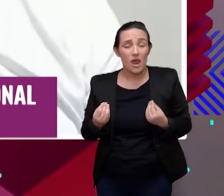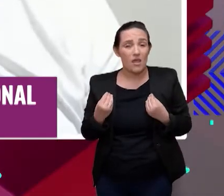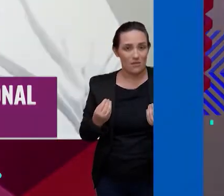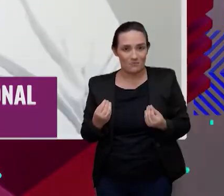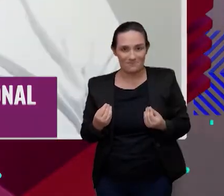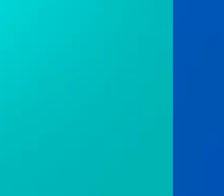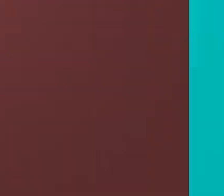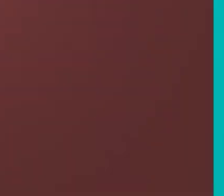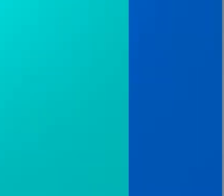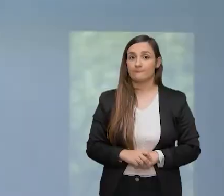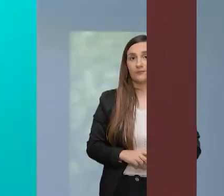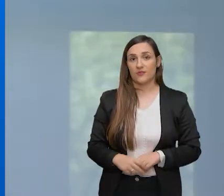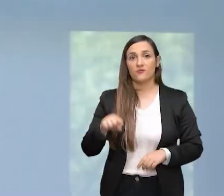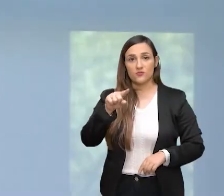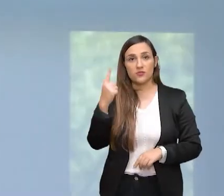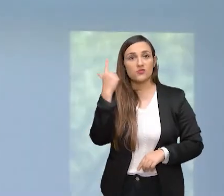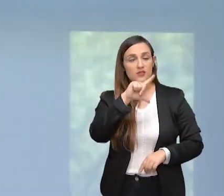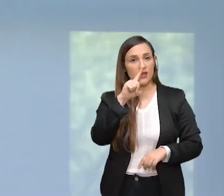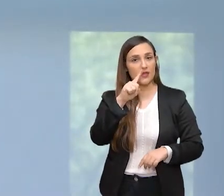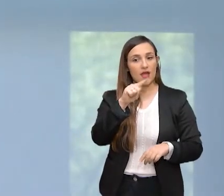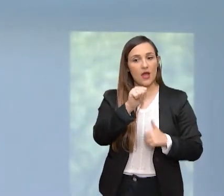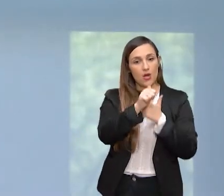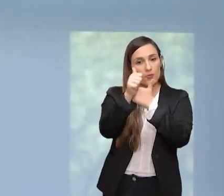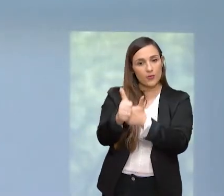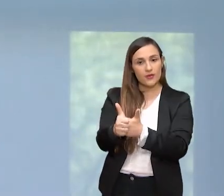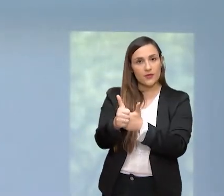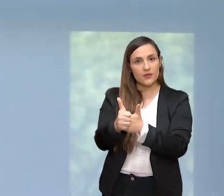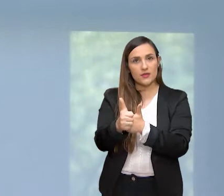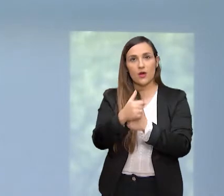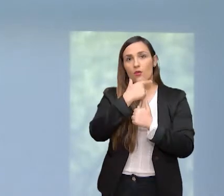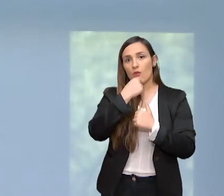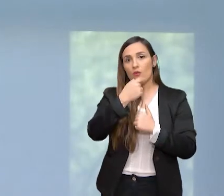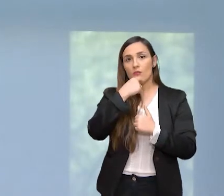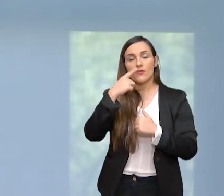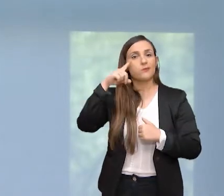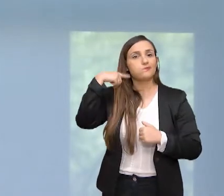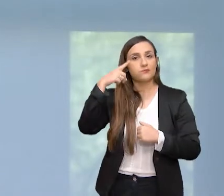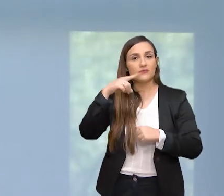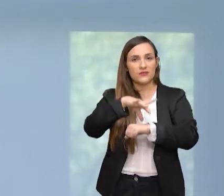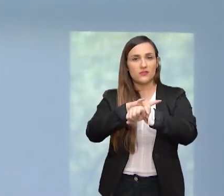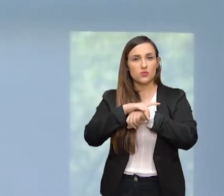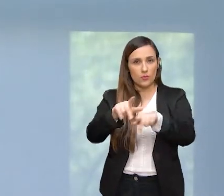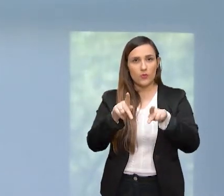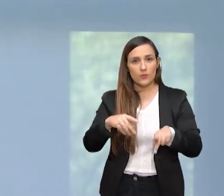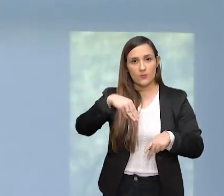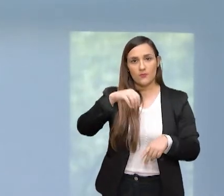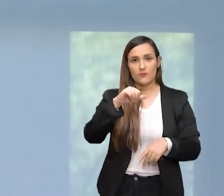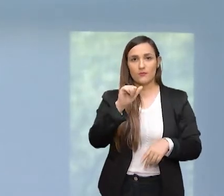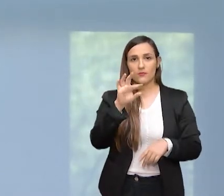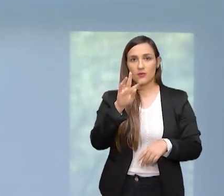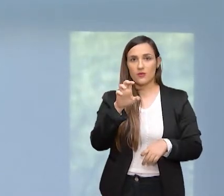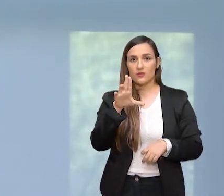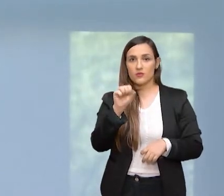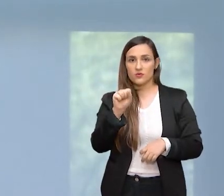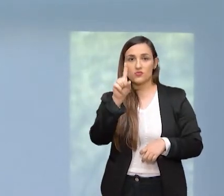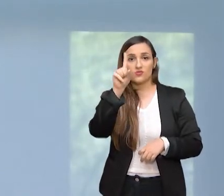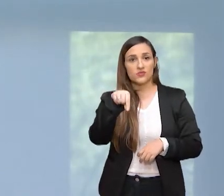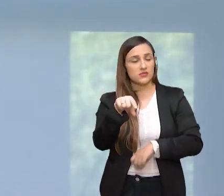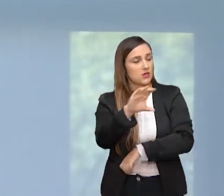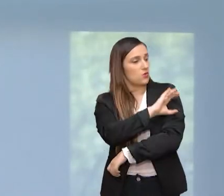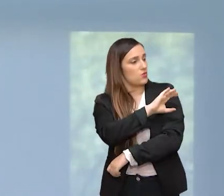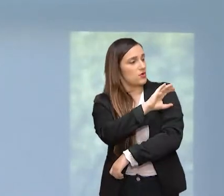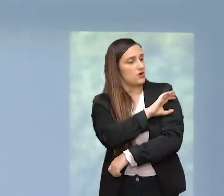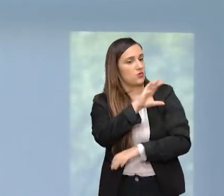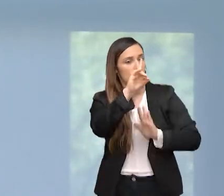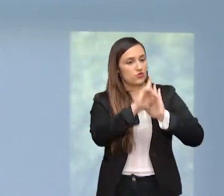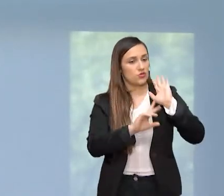a aceitação incondicional. Confira a entrevista com o defensor público Matheus Sutana e Silva, que coordena o Núcleo